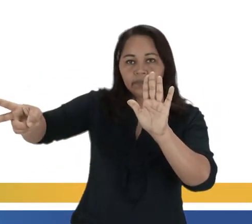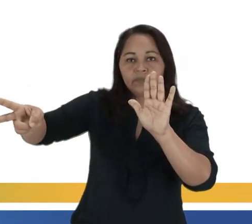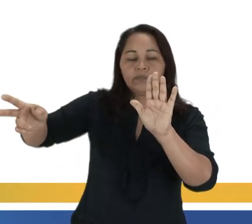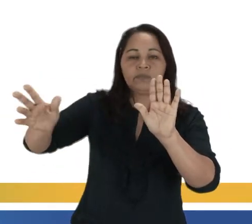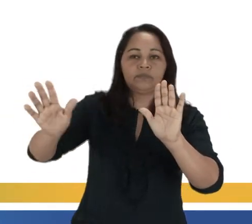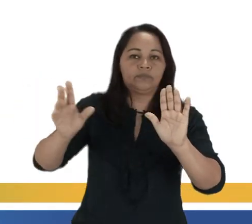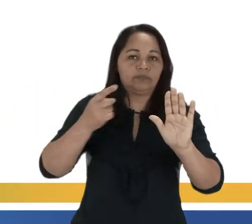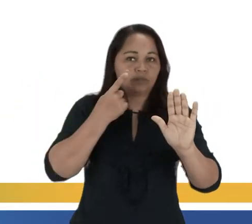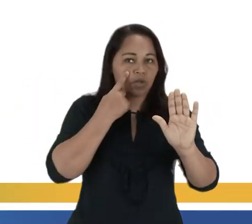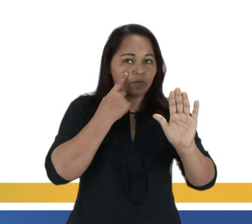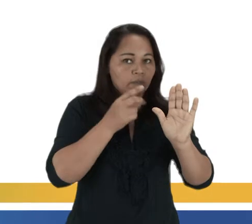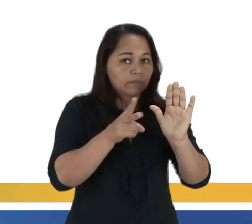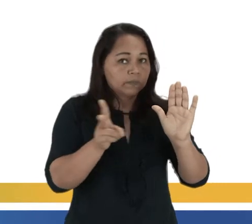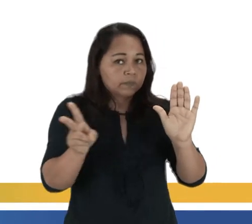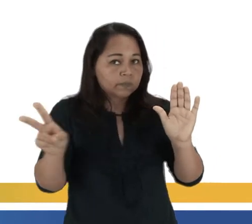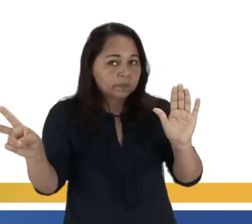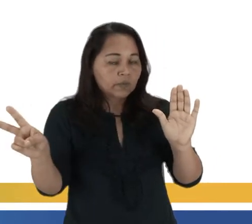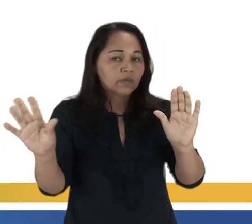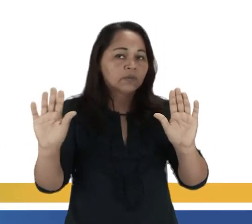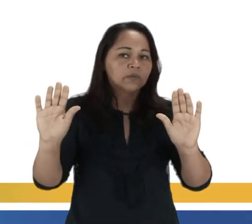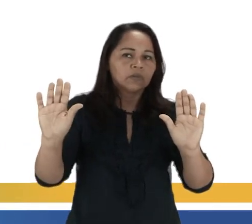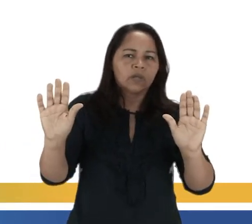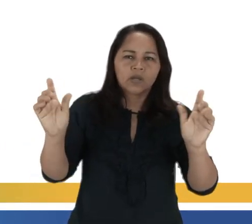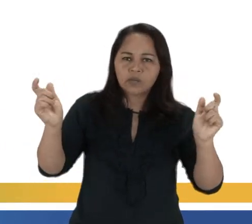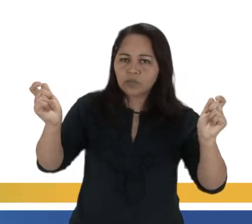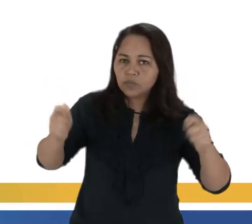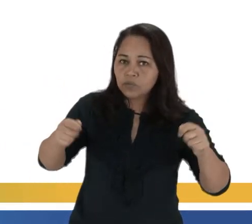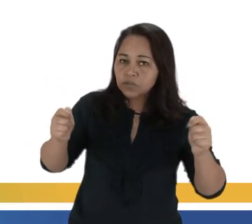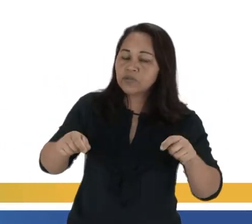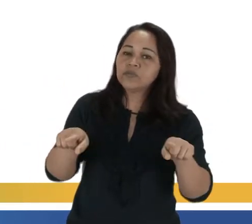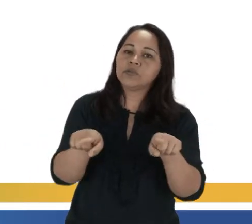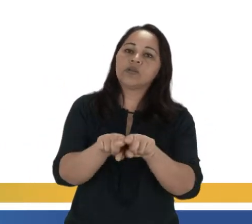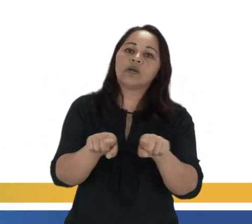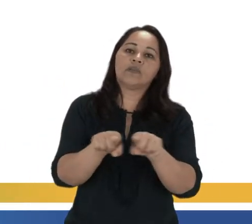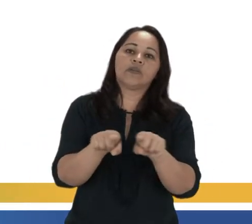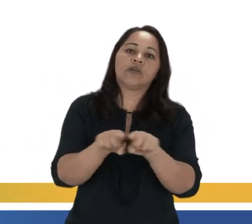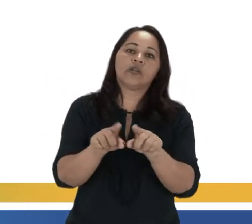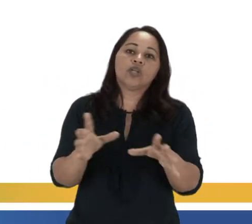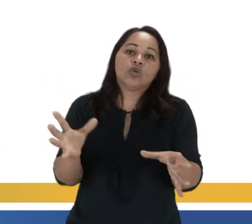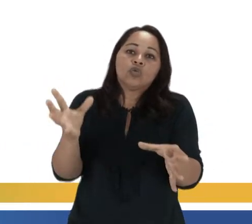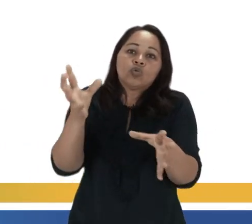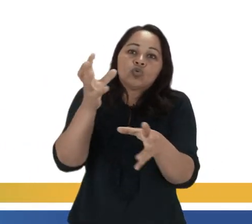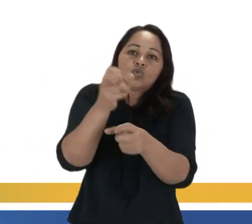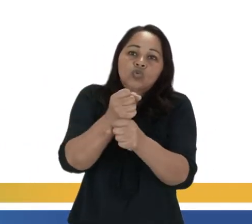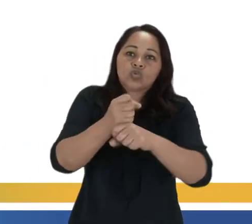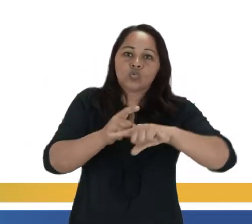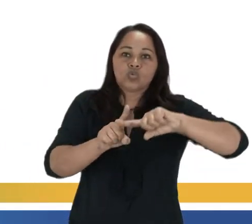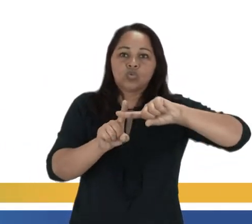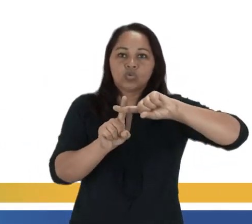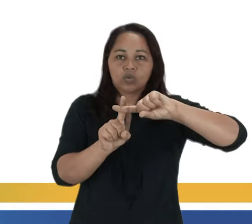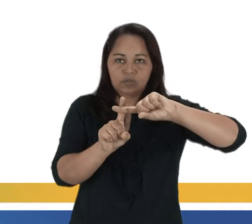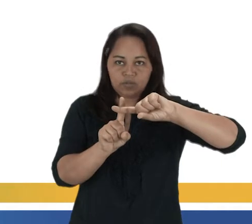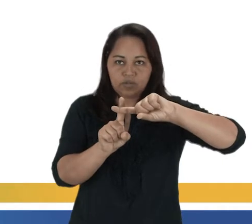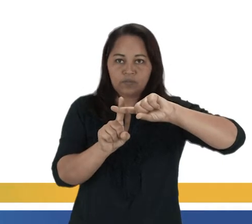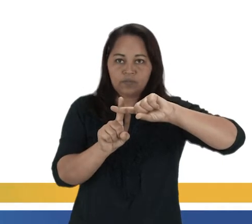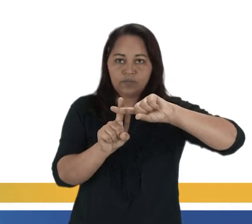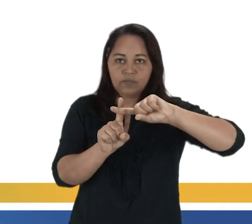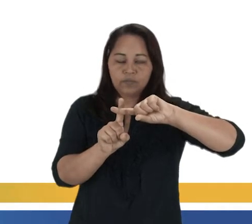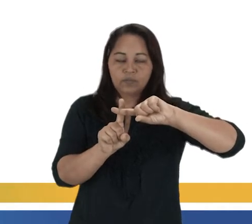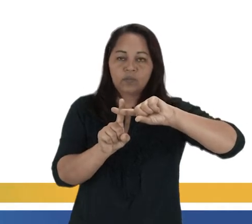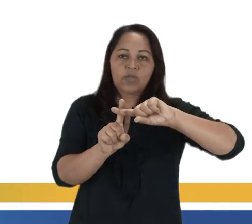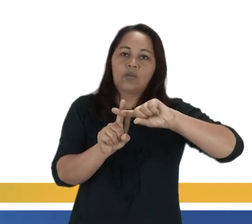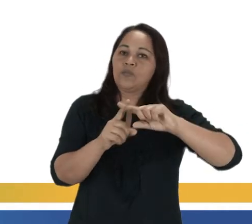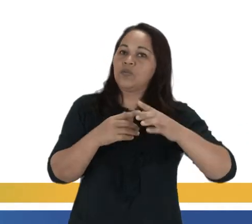bom? Agora, pessoal, é possível também nós somarmos os termos de uma